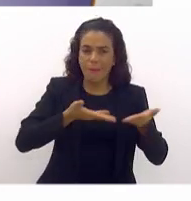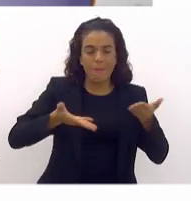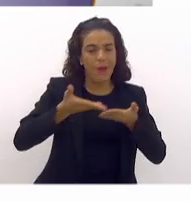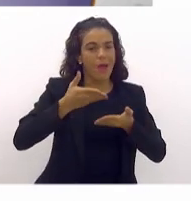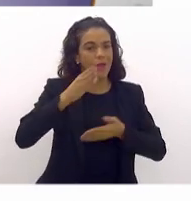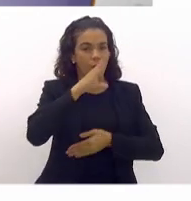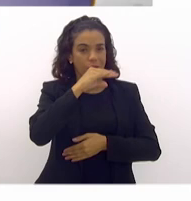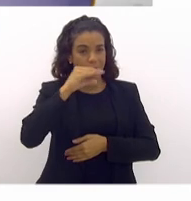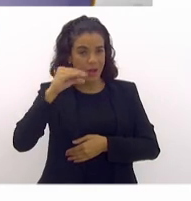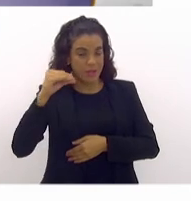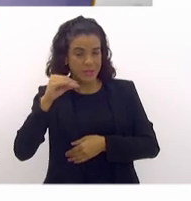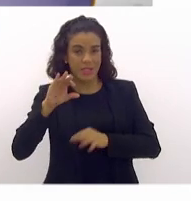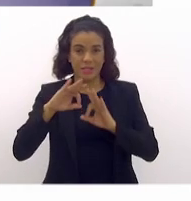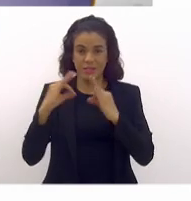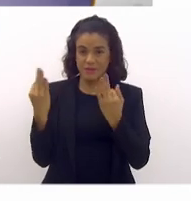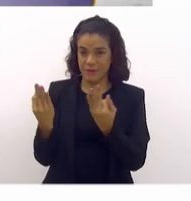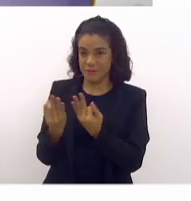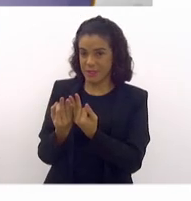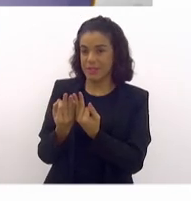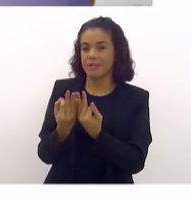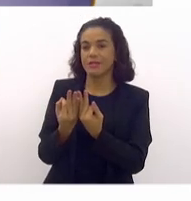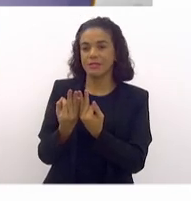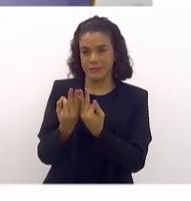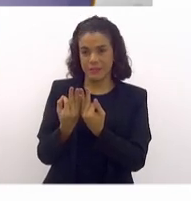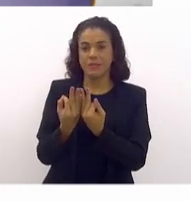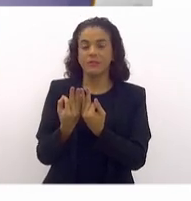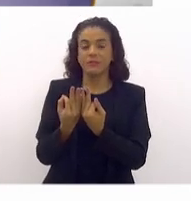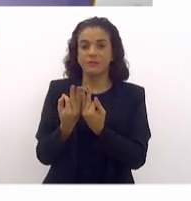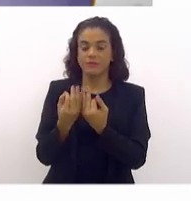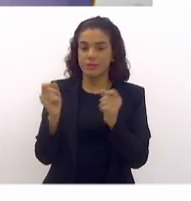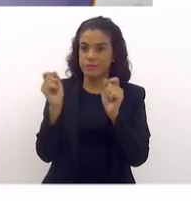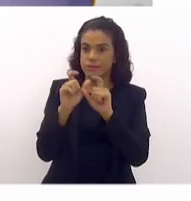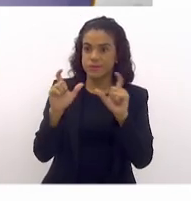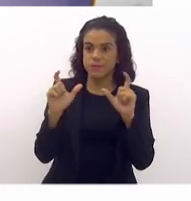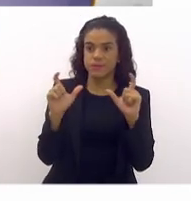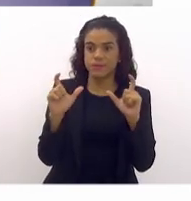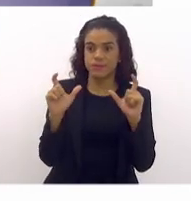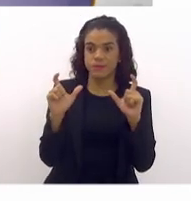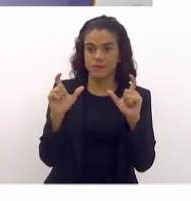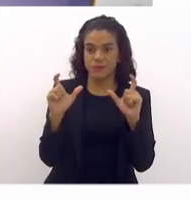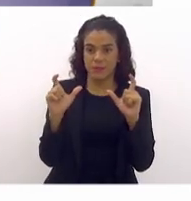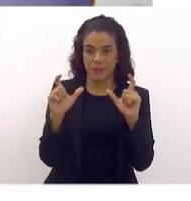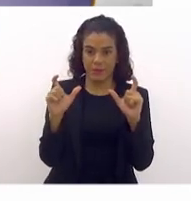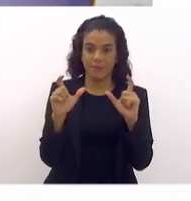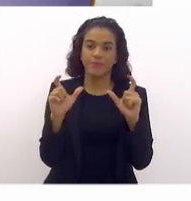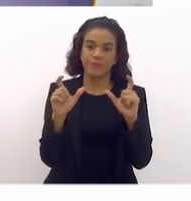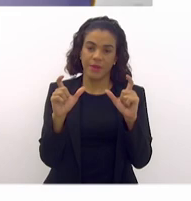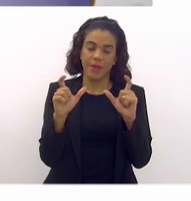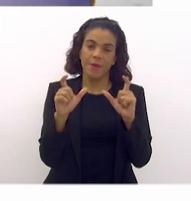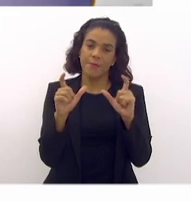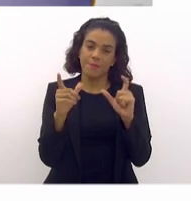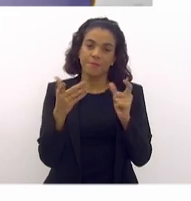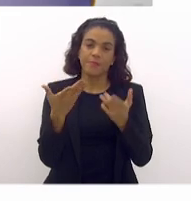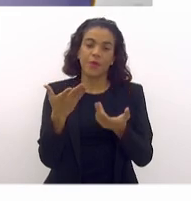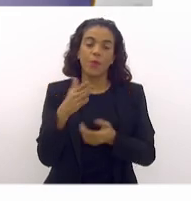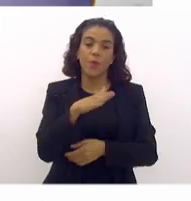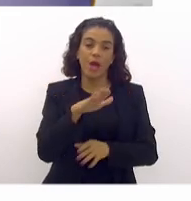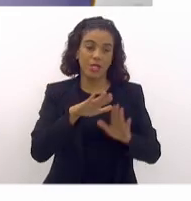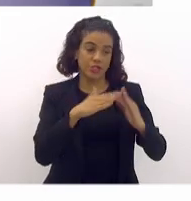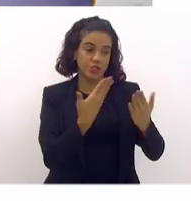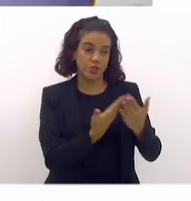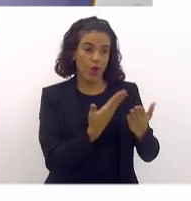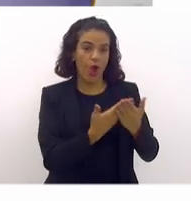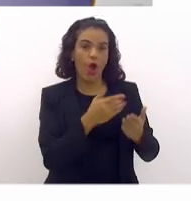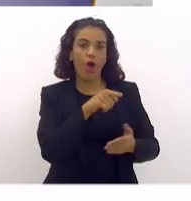adolescentes, inclusive as famílias, ficam em pânico quando isso afeta alguma escola em específico, uma escola se